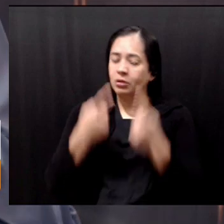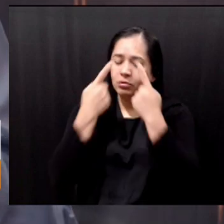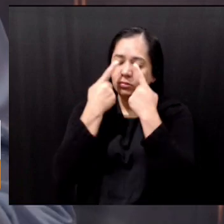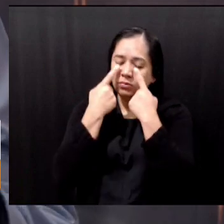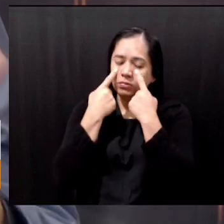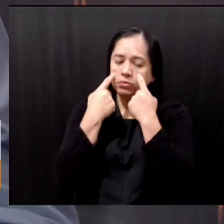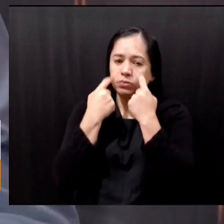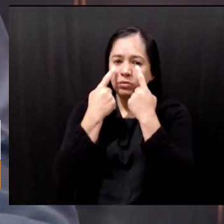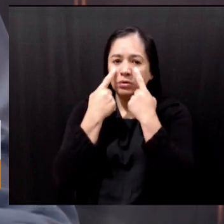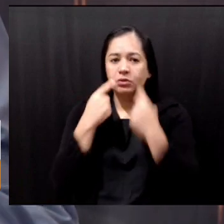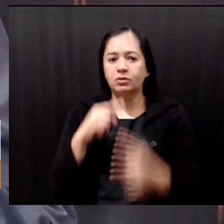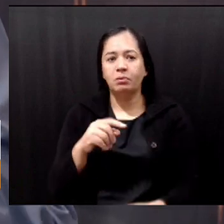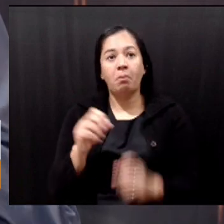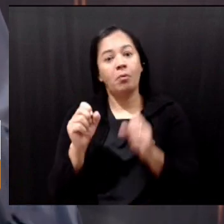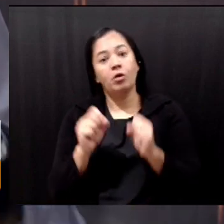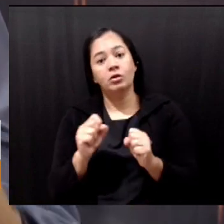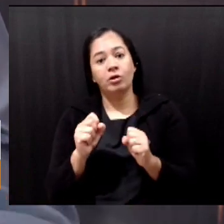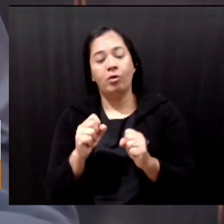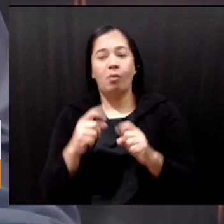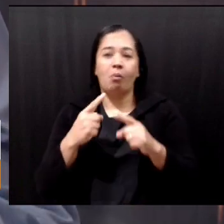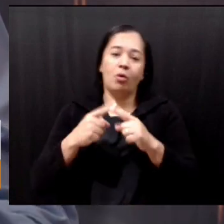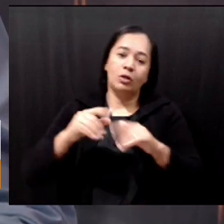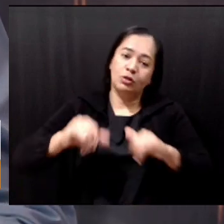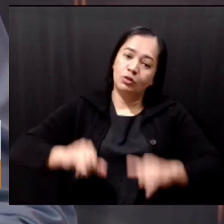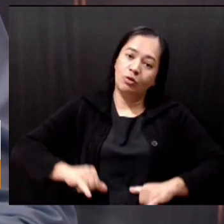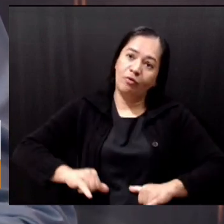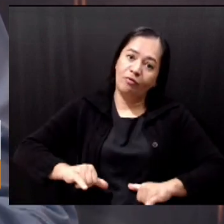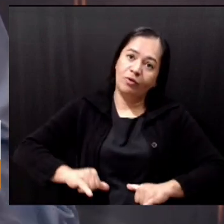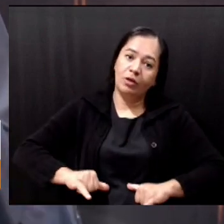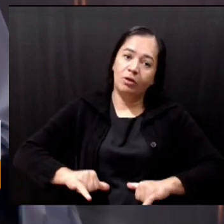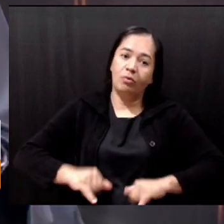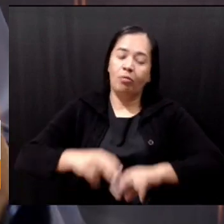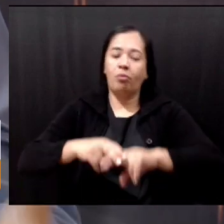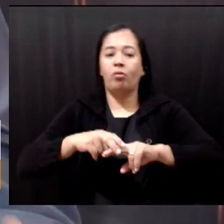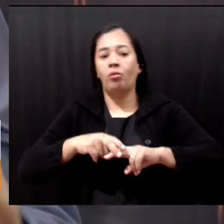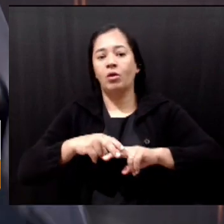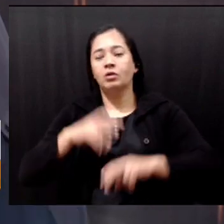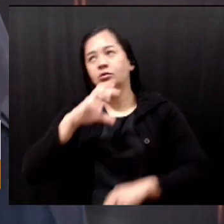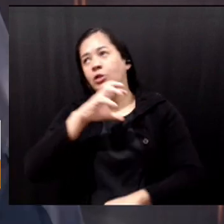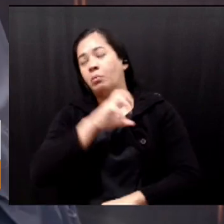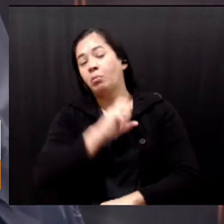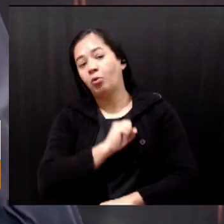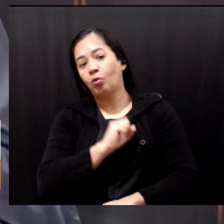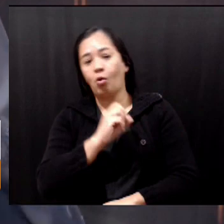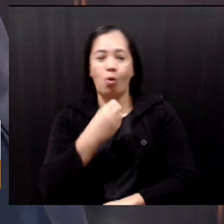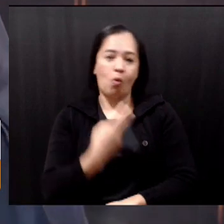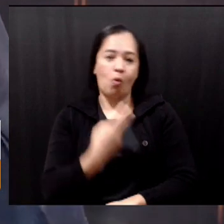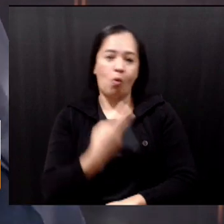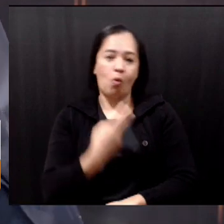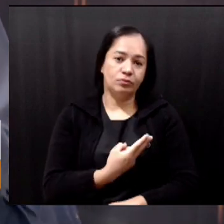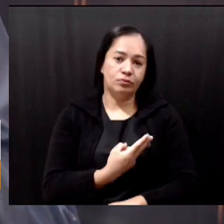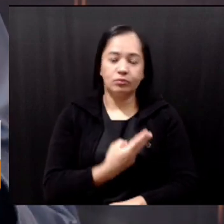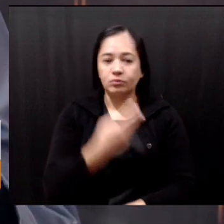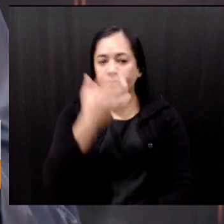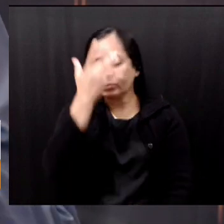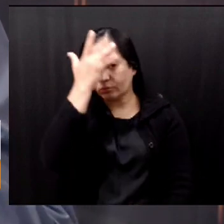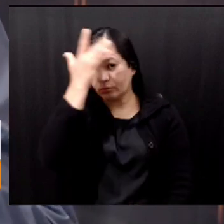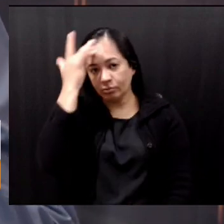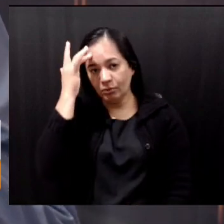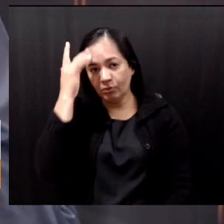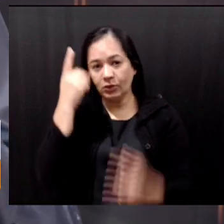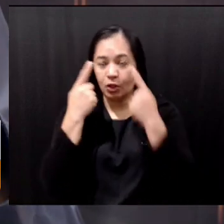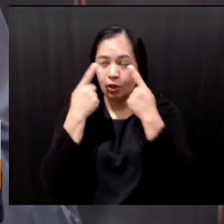pode ser porque está sofrendo por uma questão de amor. Alguém que está, a gente pega o recorte chorando e fala: "Ah, ela